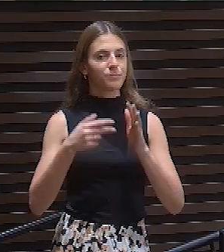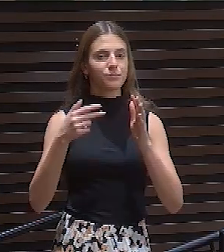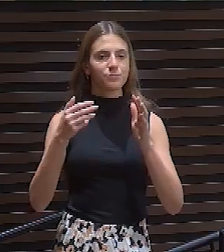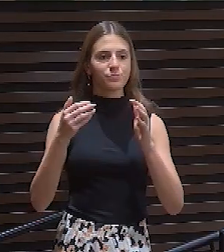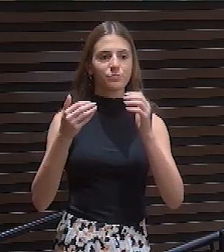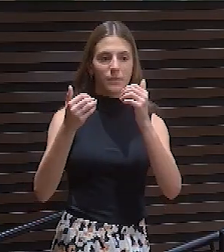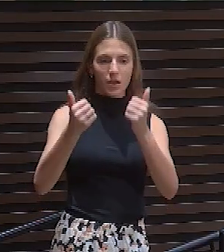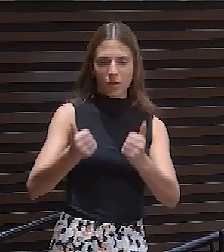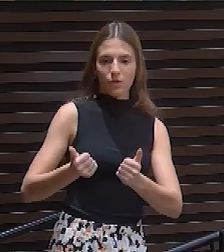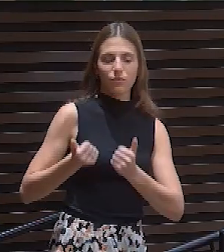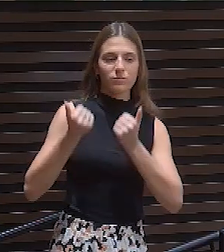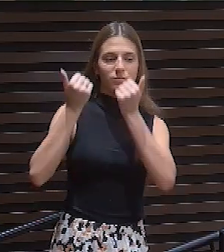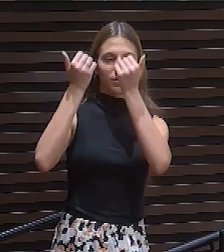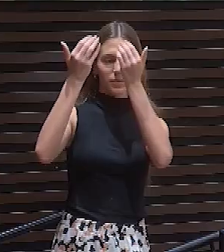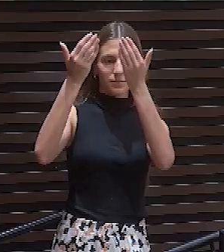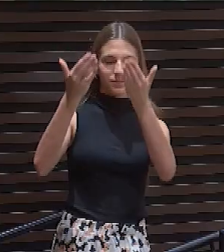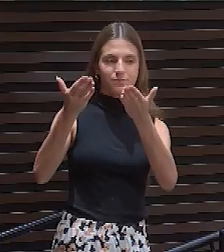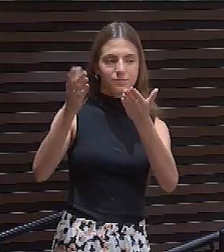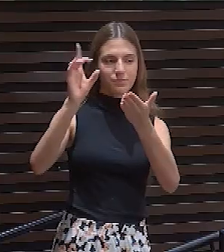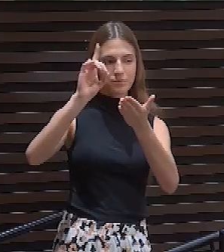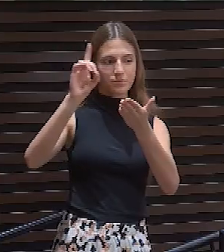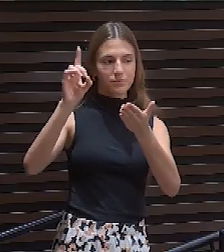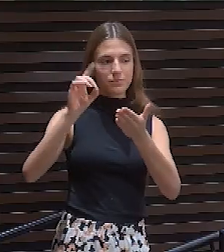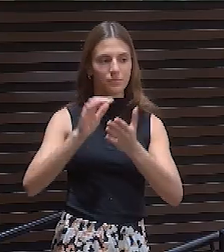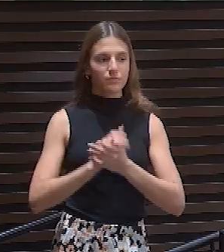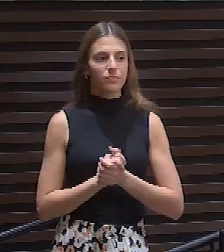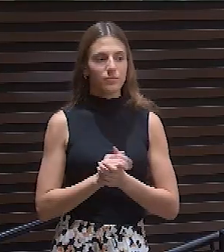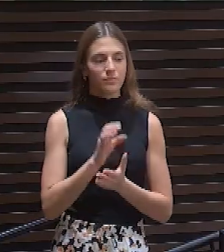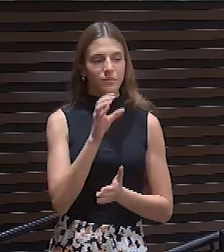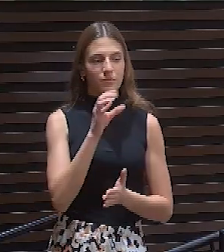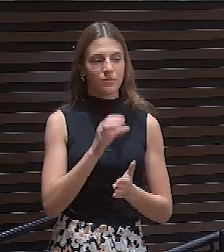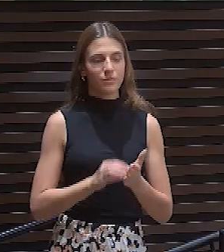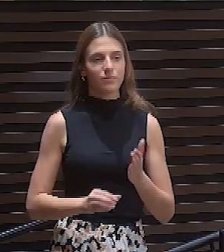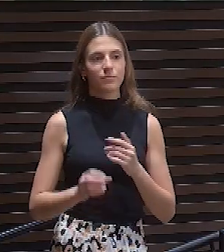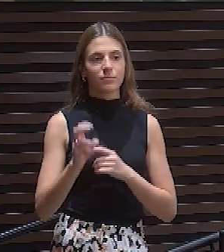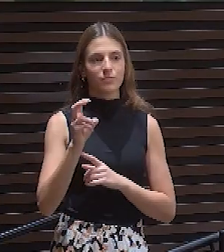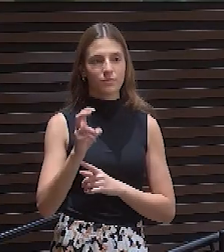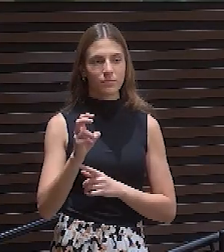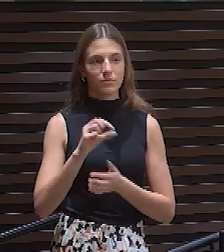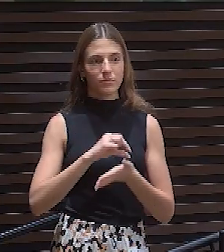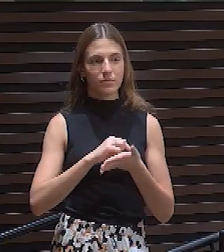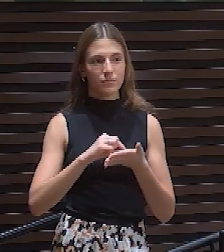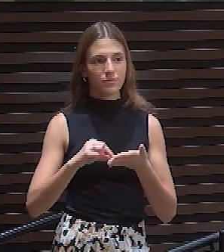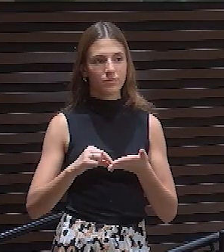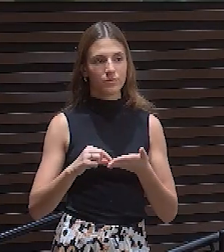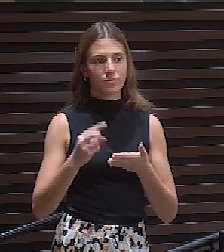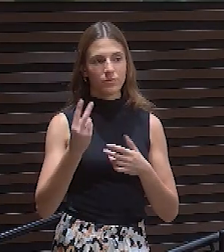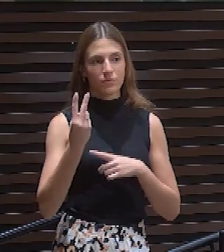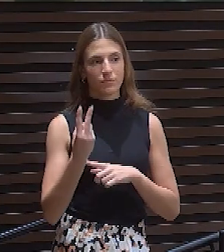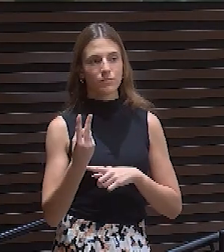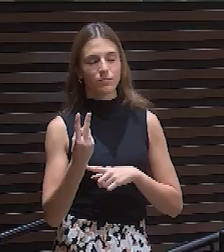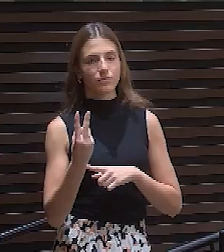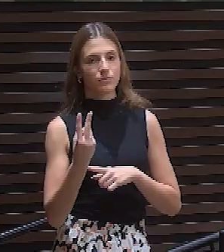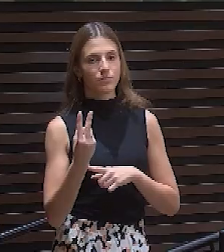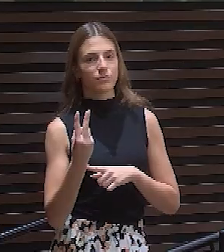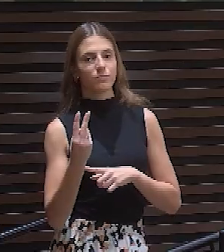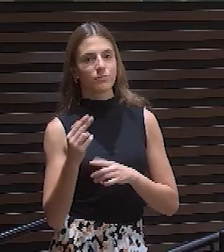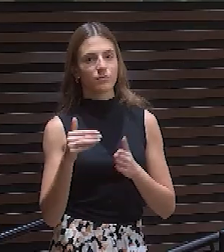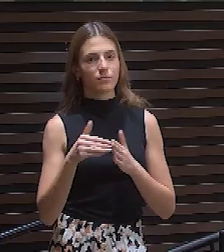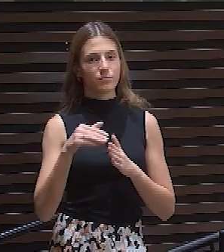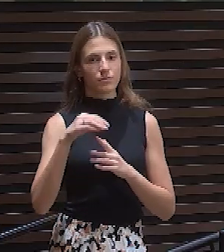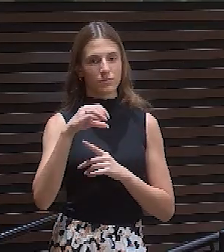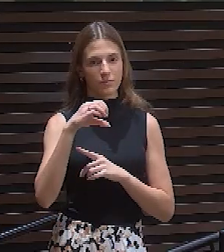é um lugar de consagração. Vamos ler o capítulo 5, os versículos 2 a